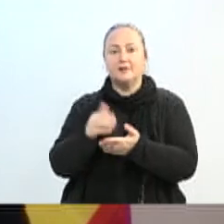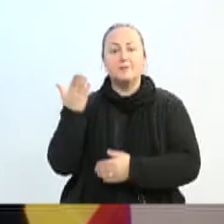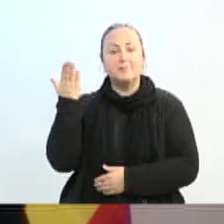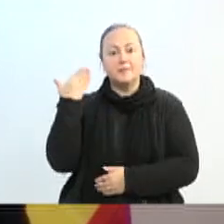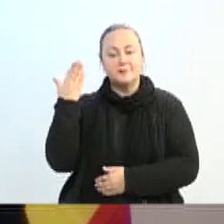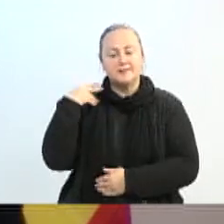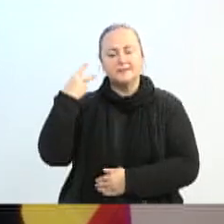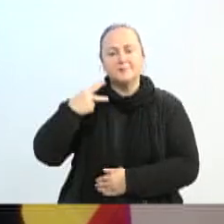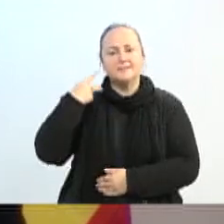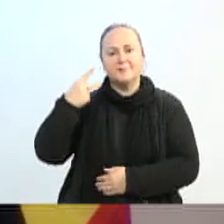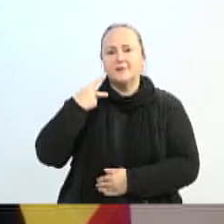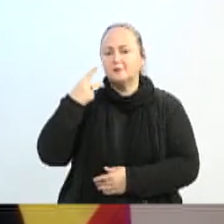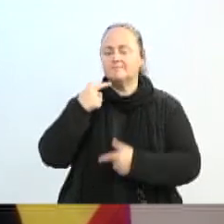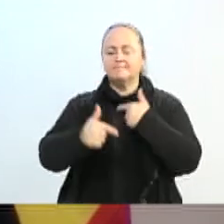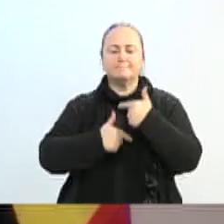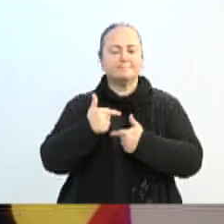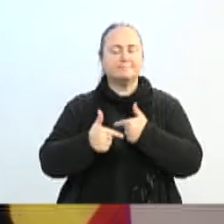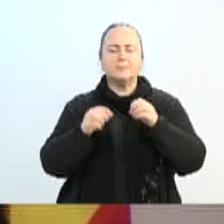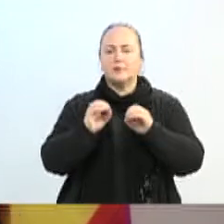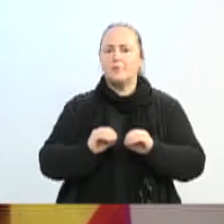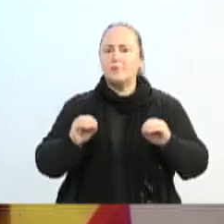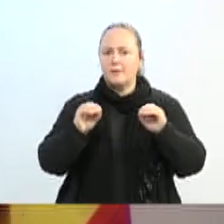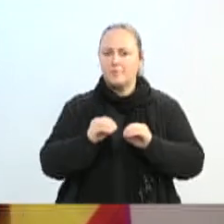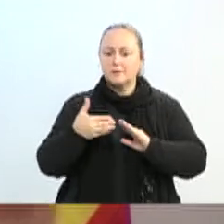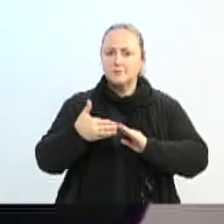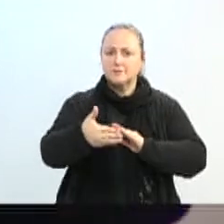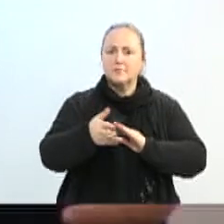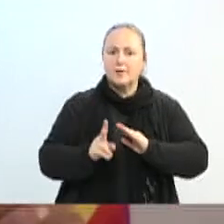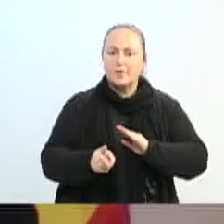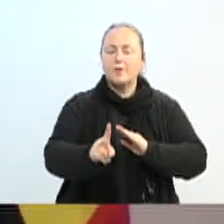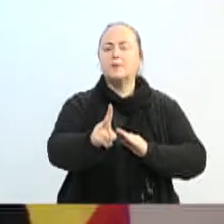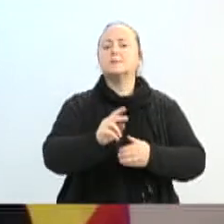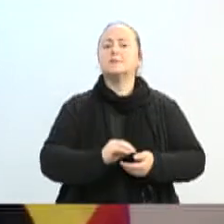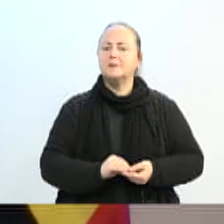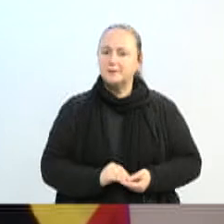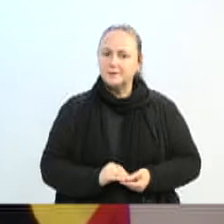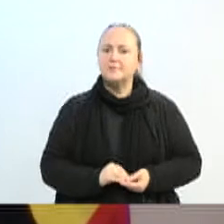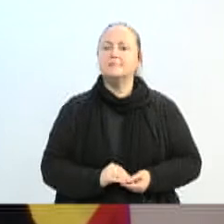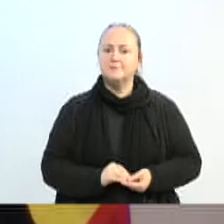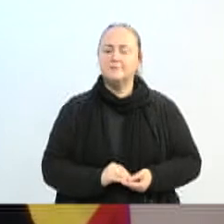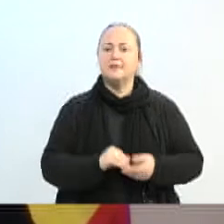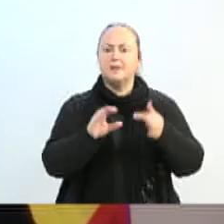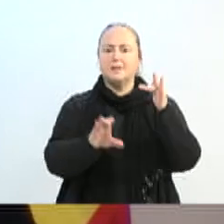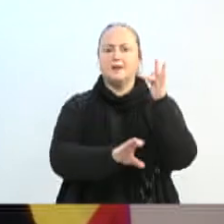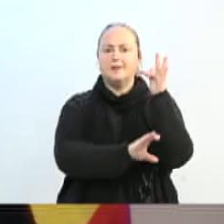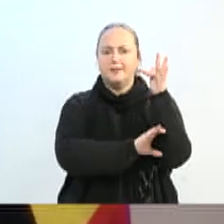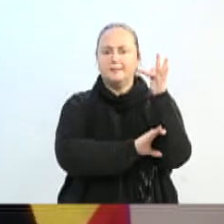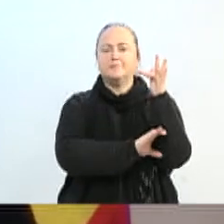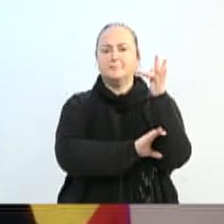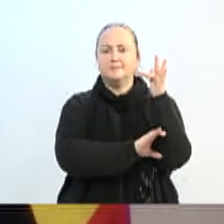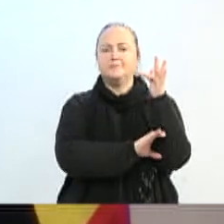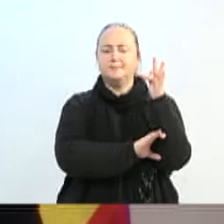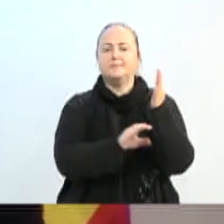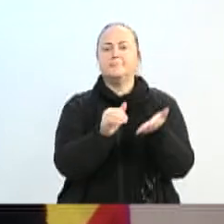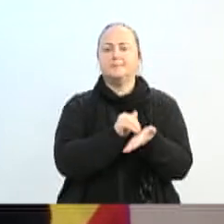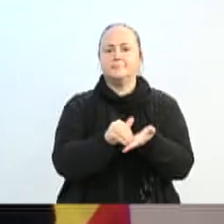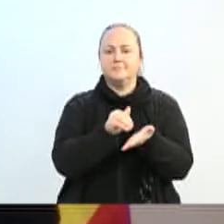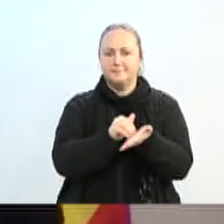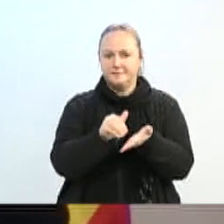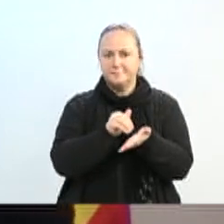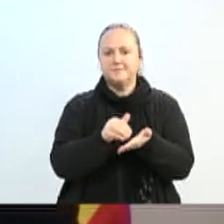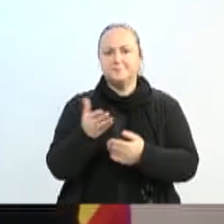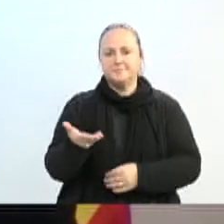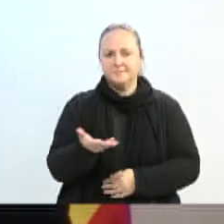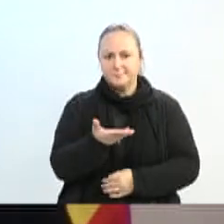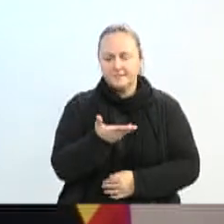colega vereador que fez um belíssimo trabalho aqui na Câmara e continua fazendo agora aqui na Fundação Cultural na secretaria e